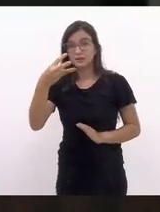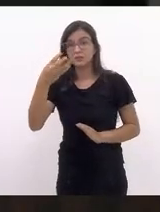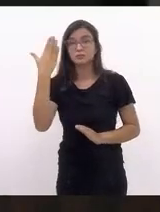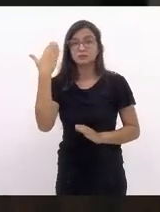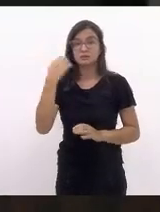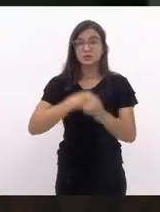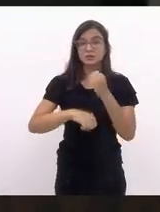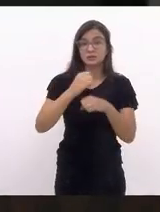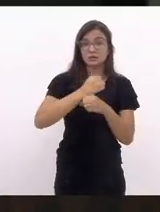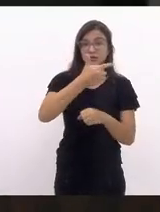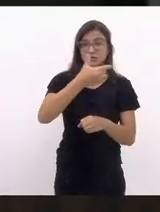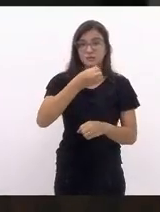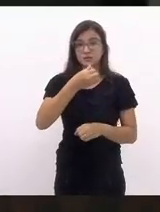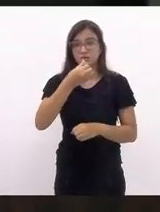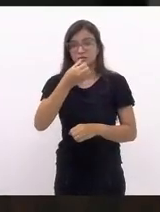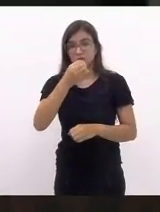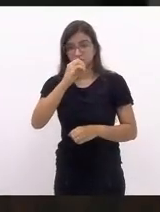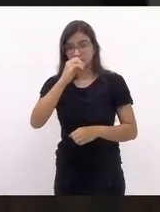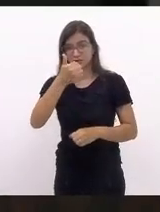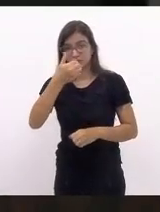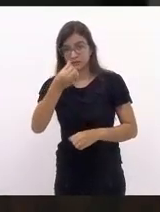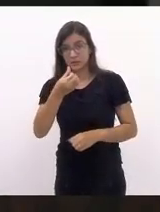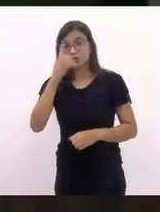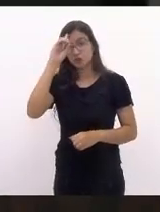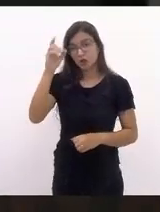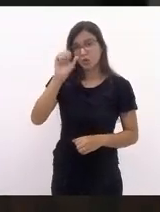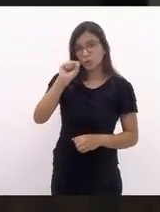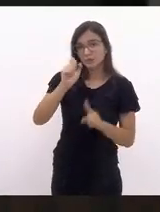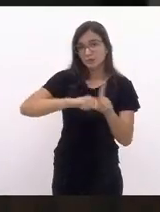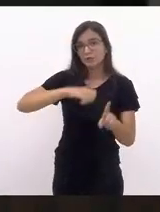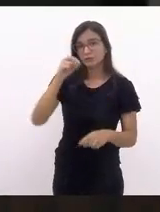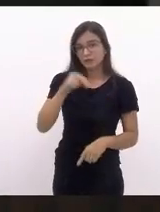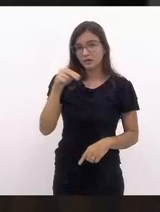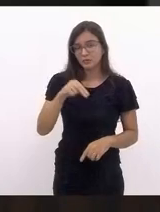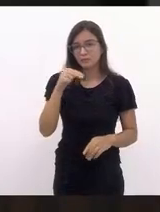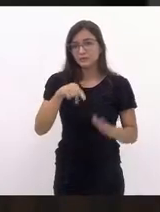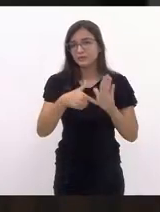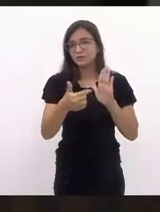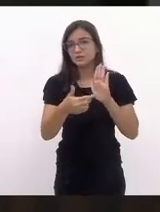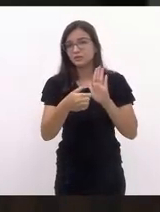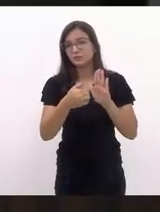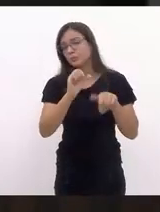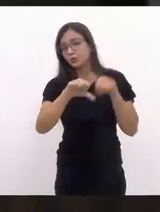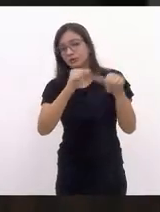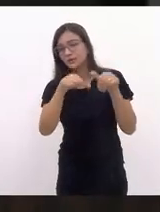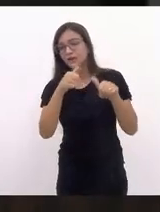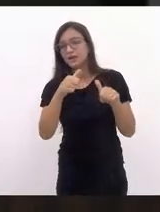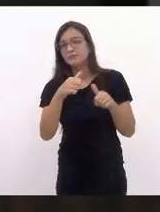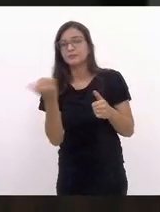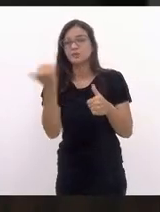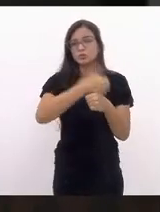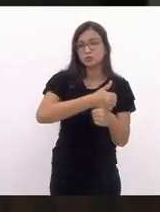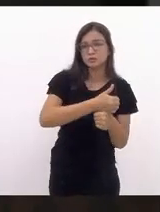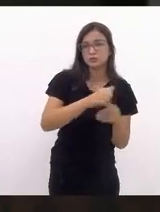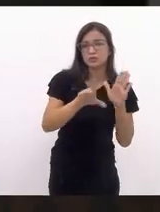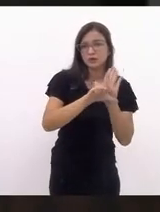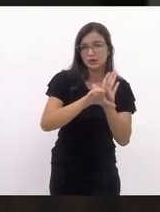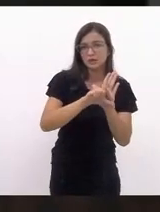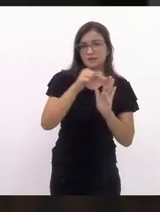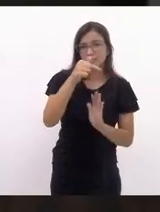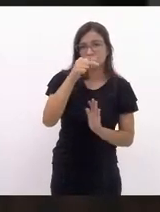de Novembro de 16 operada pela lei o 7.727 19 de